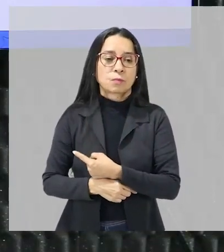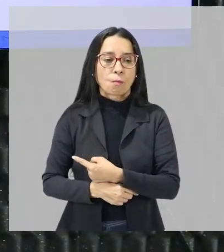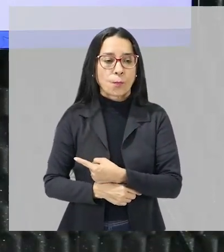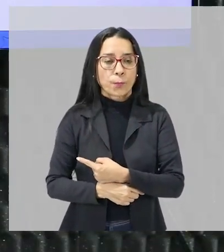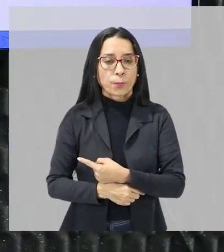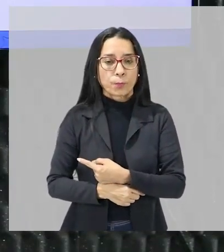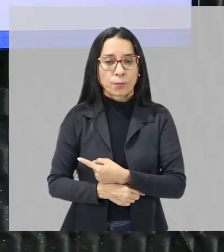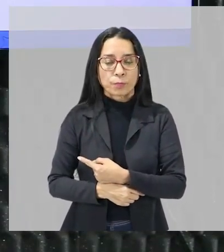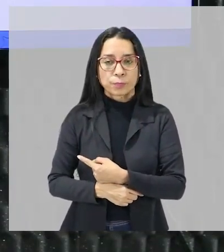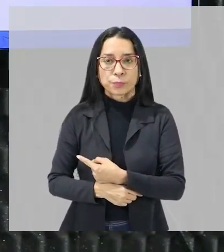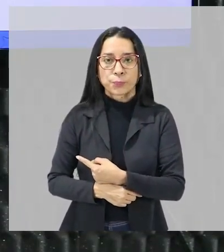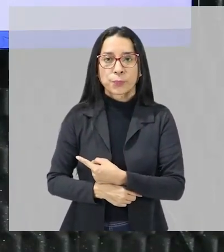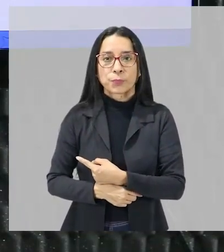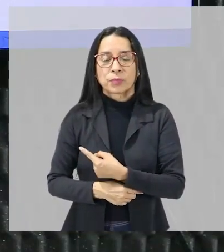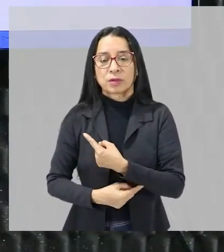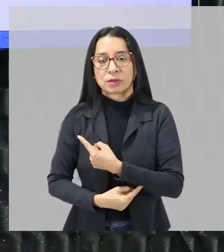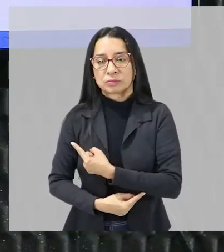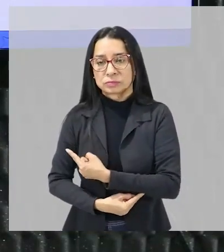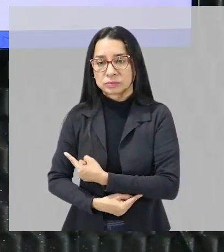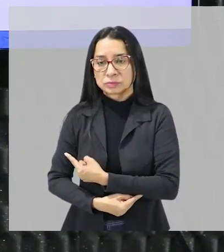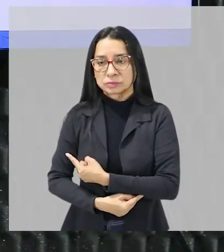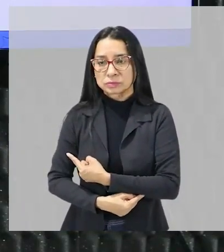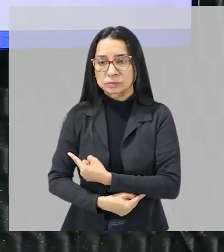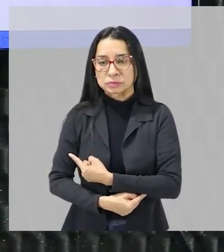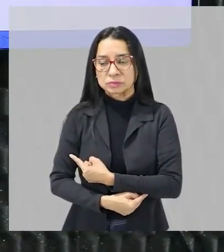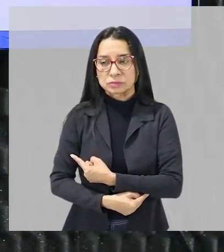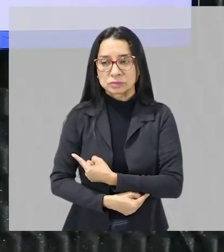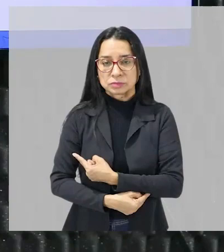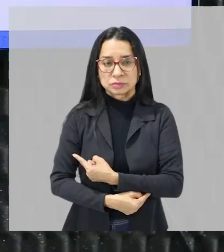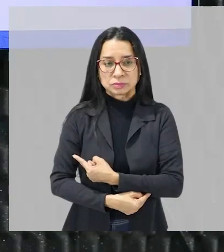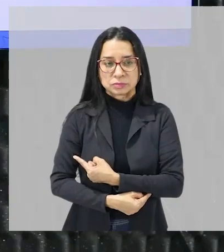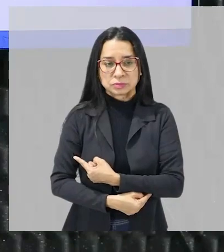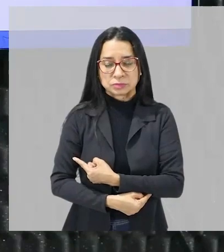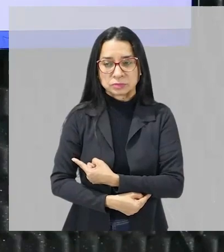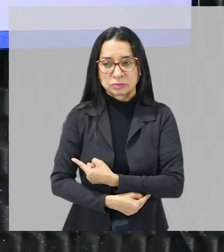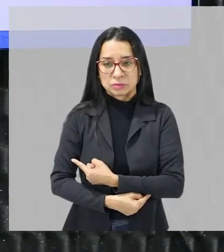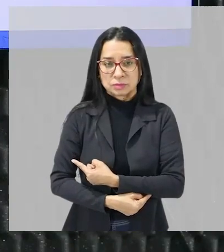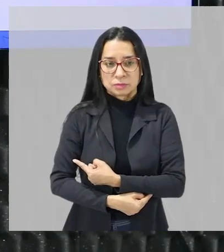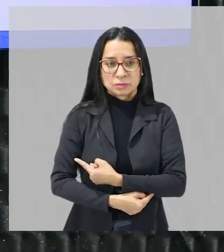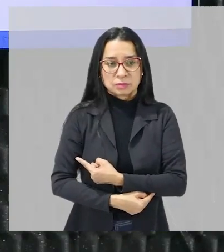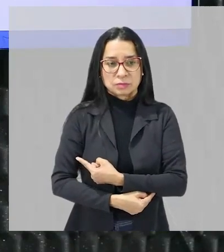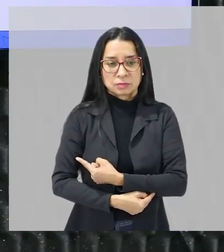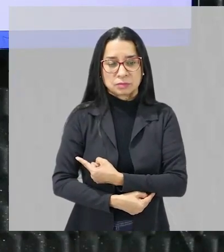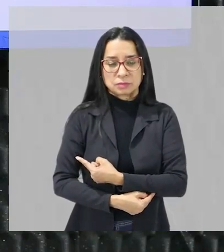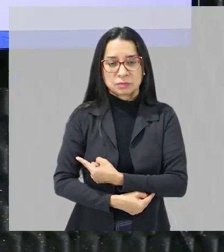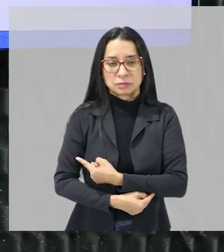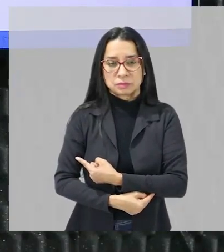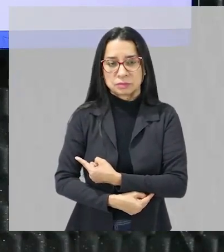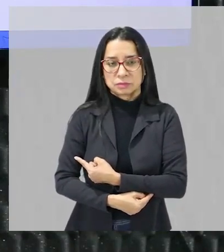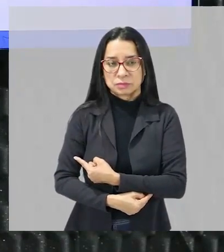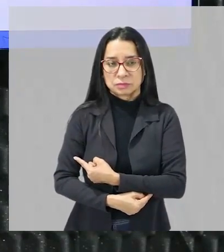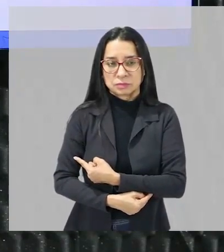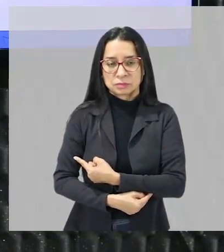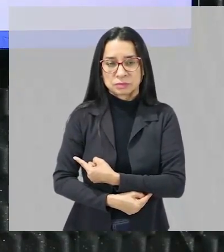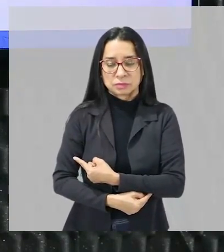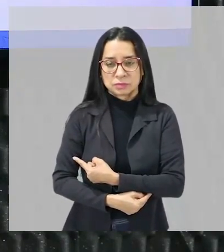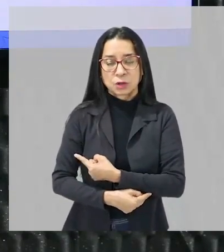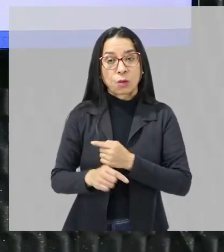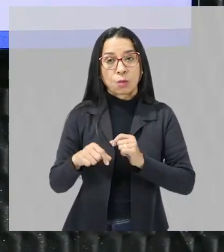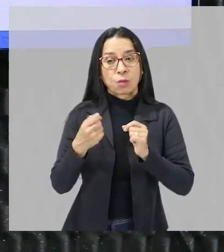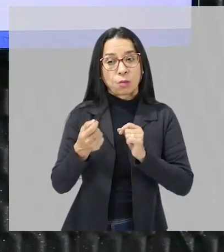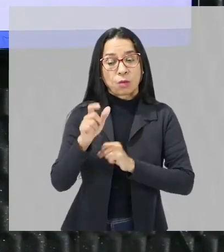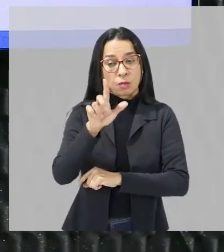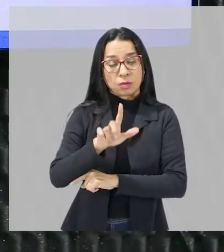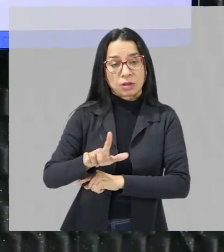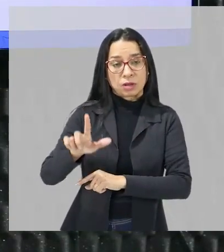considerando os princípios que legitimam as democracias liberais, a lógica econômica, qual que é a lógica